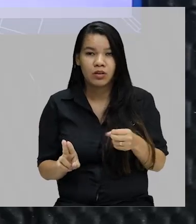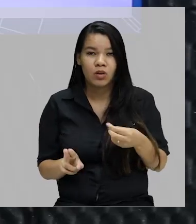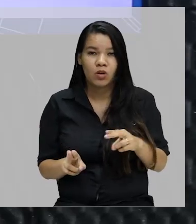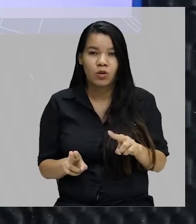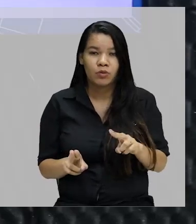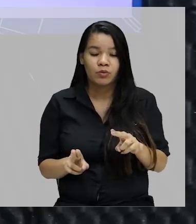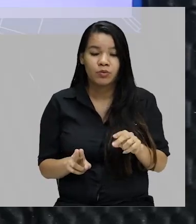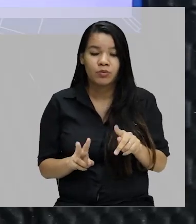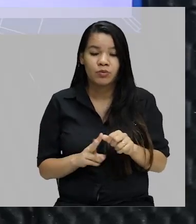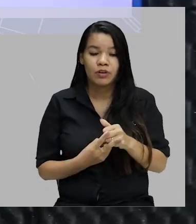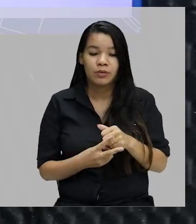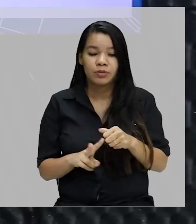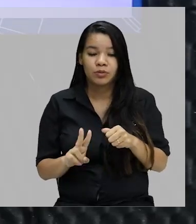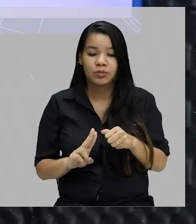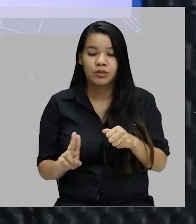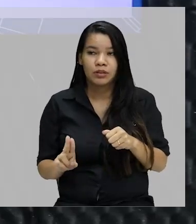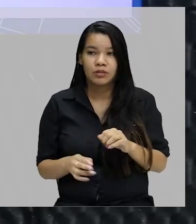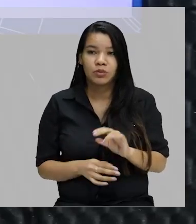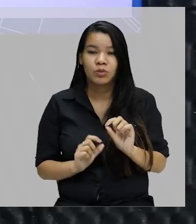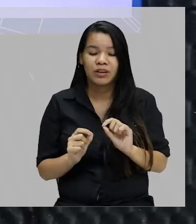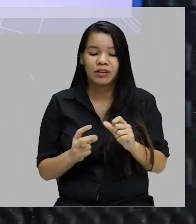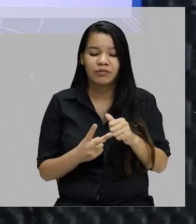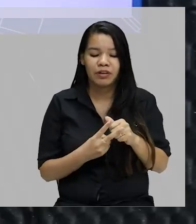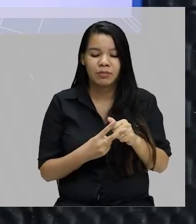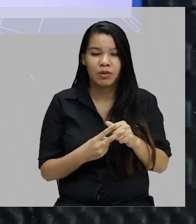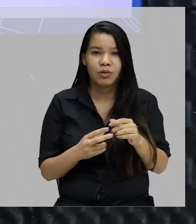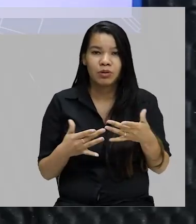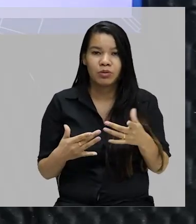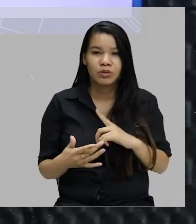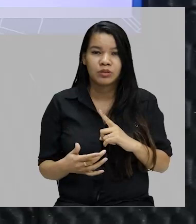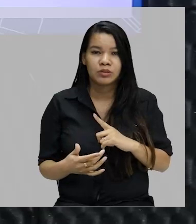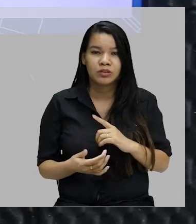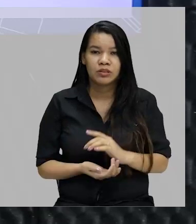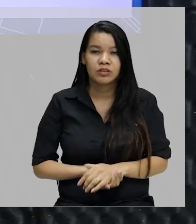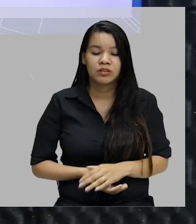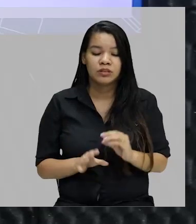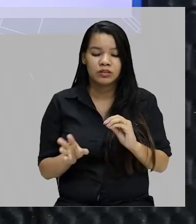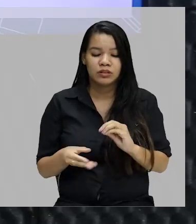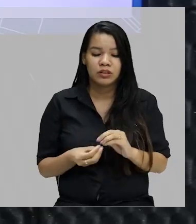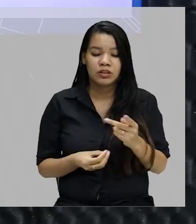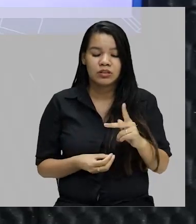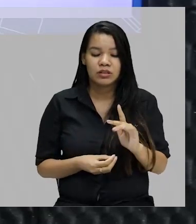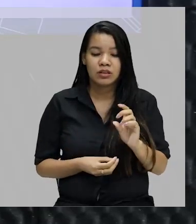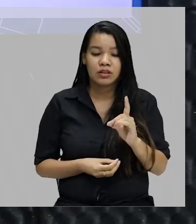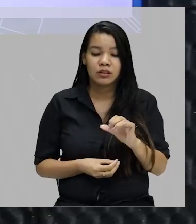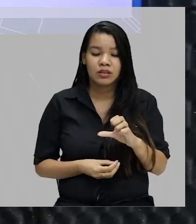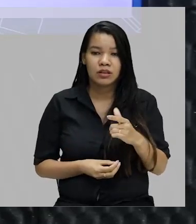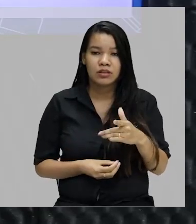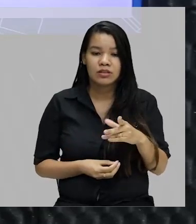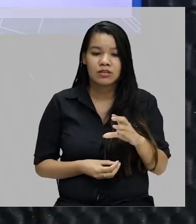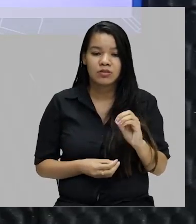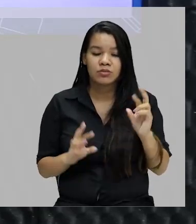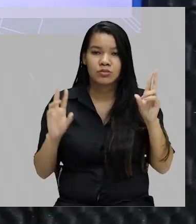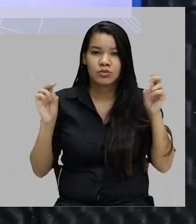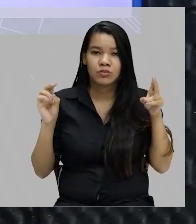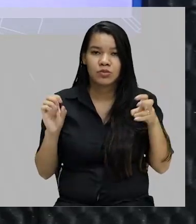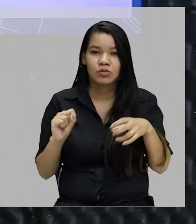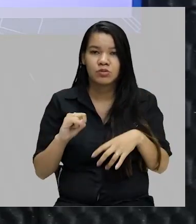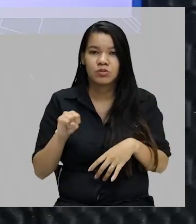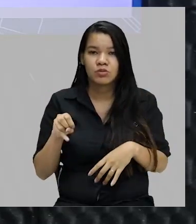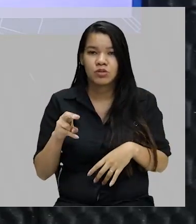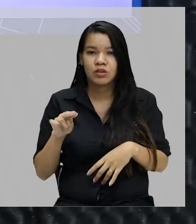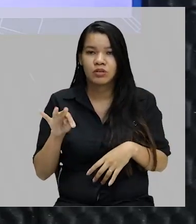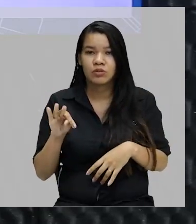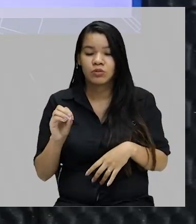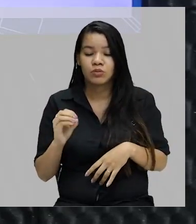verbo nominal. O que é um predicado verbal? É quando eu tenho dentro dessa declaração acerca do sujeito um